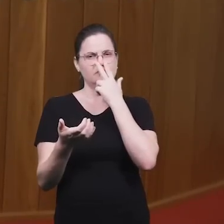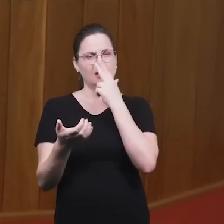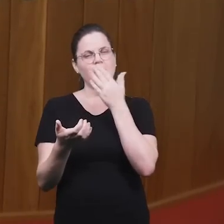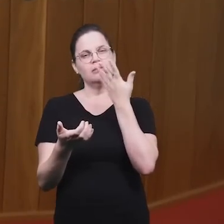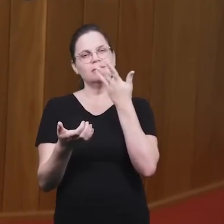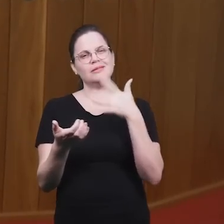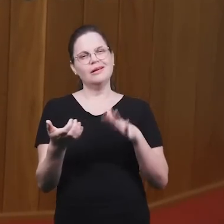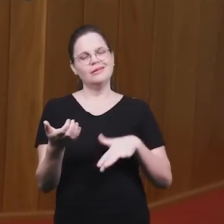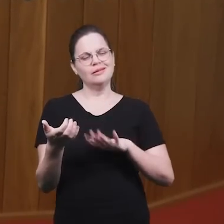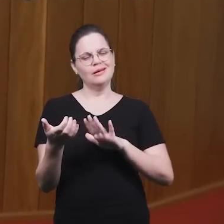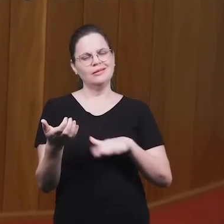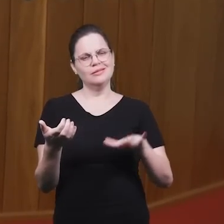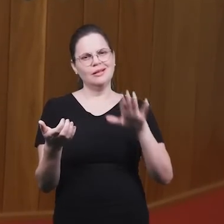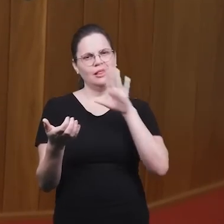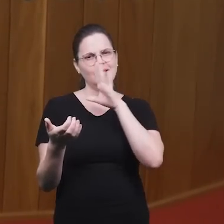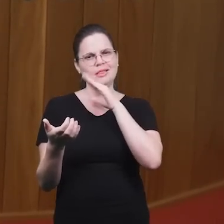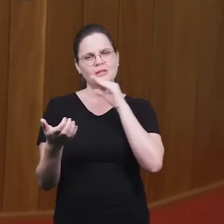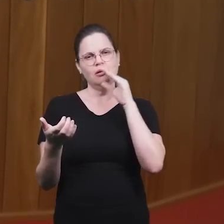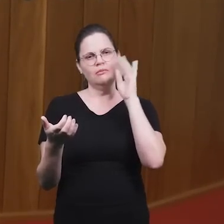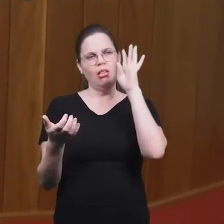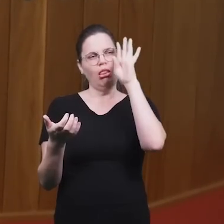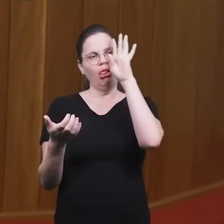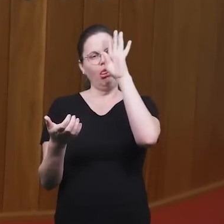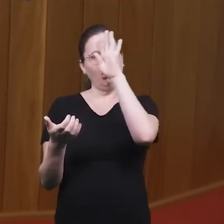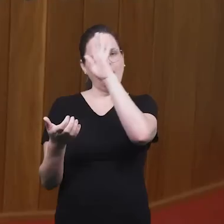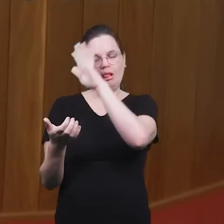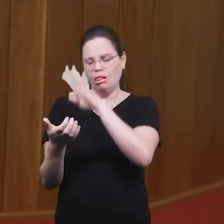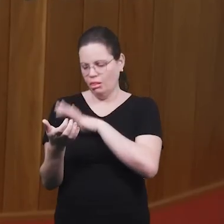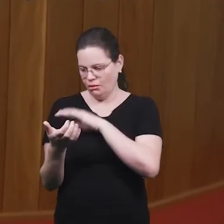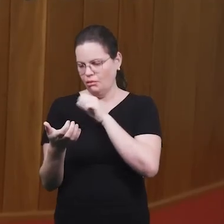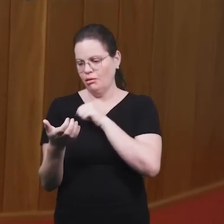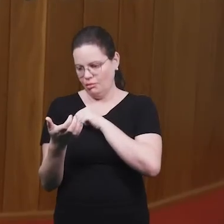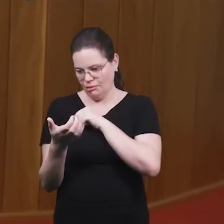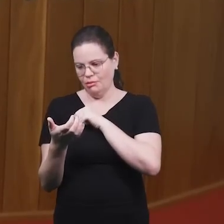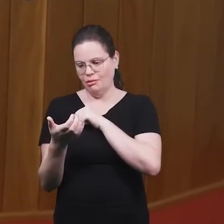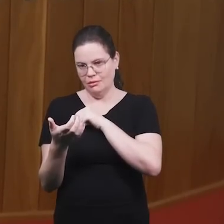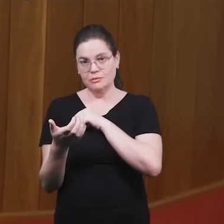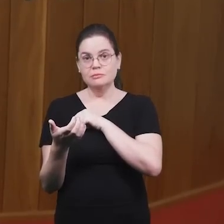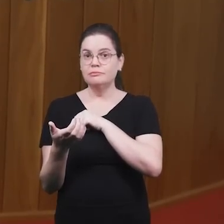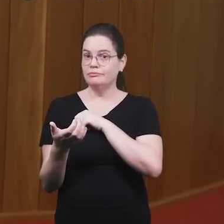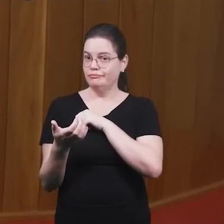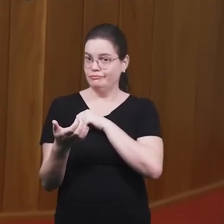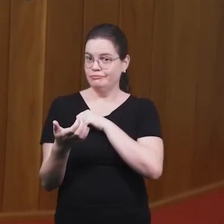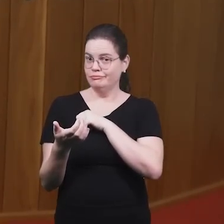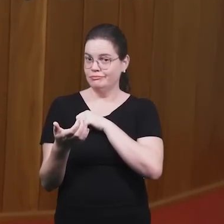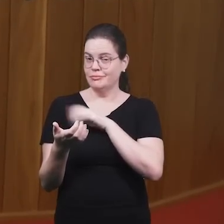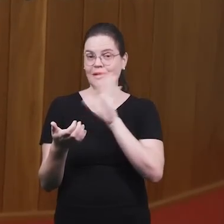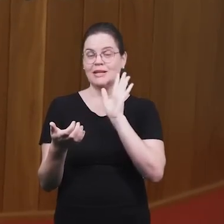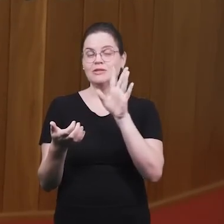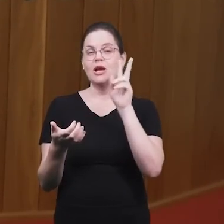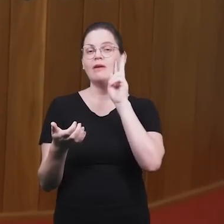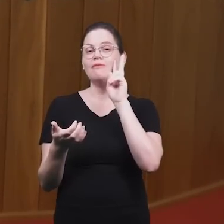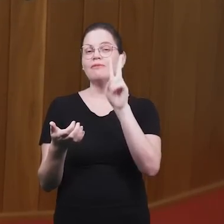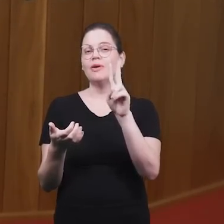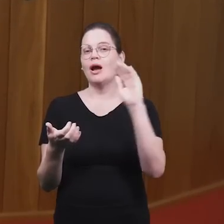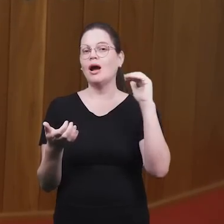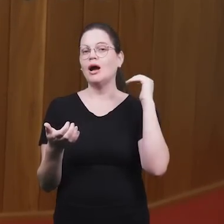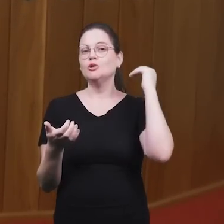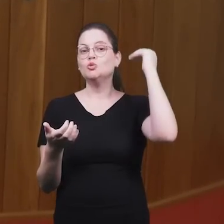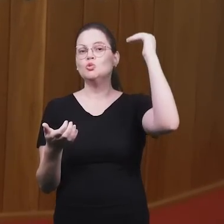crianças, intermediários e adolescentes adormecidos? Quem aqui já viu um